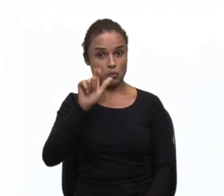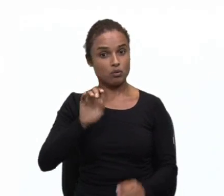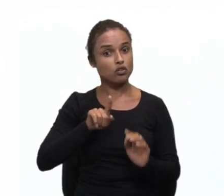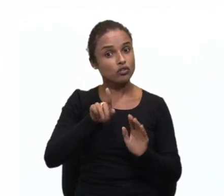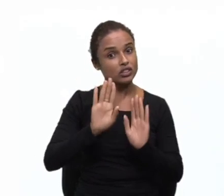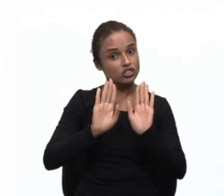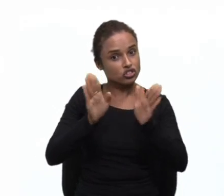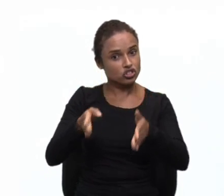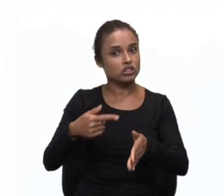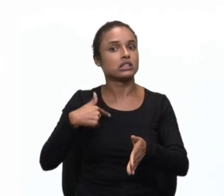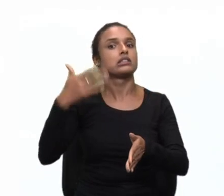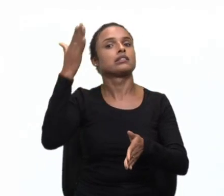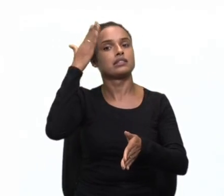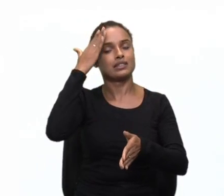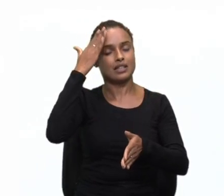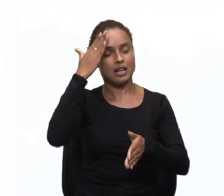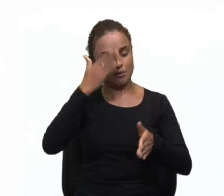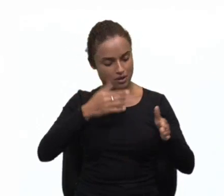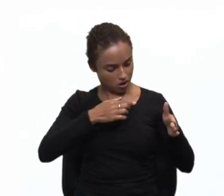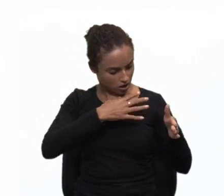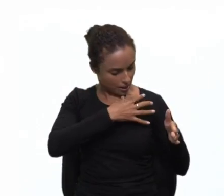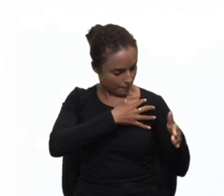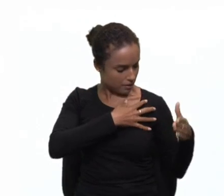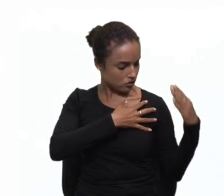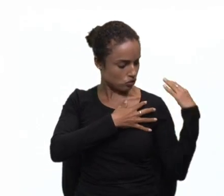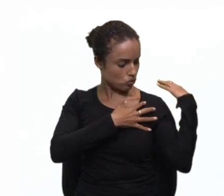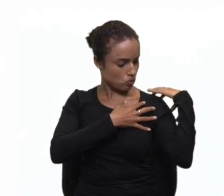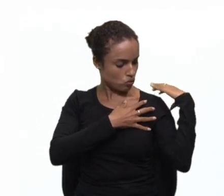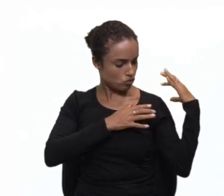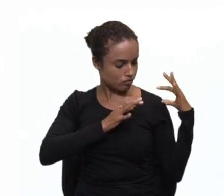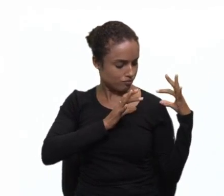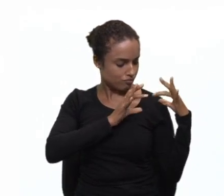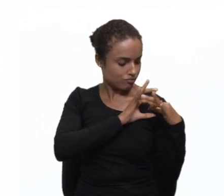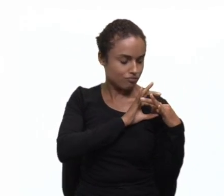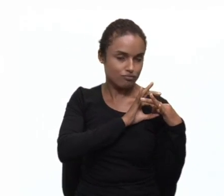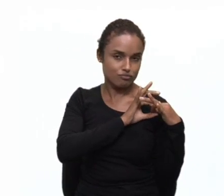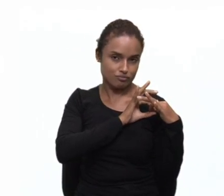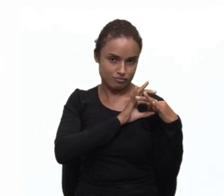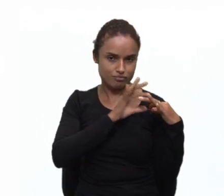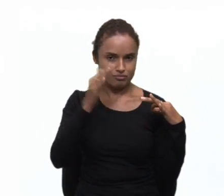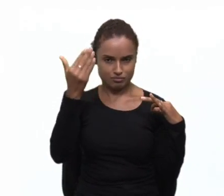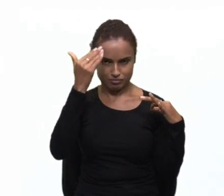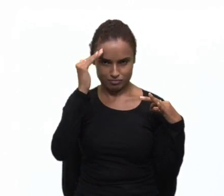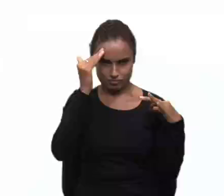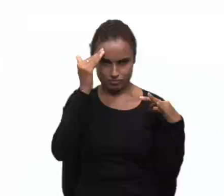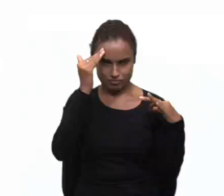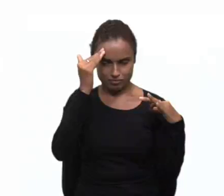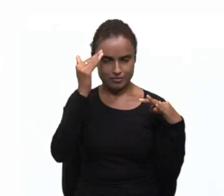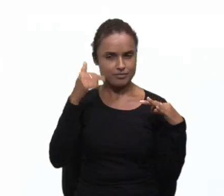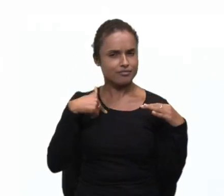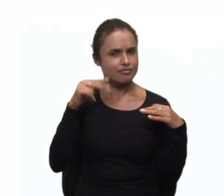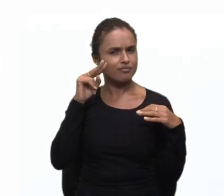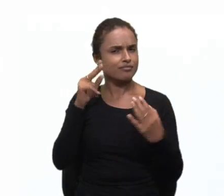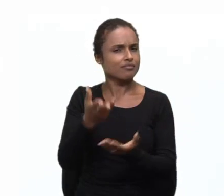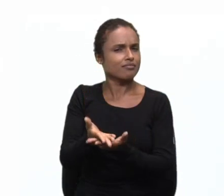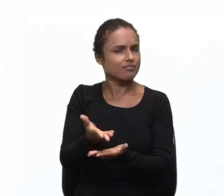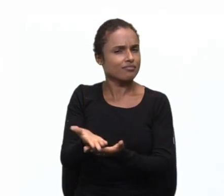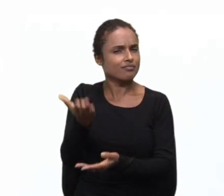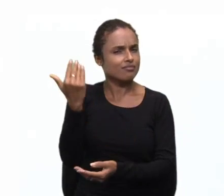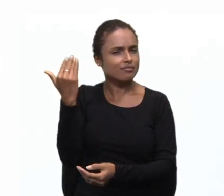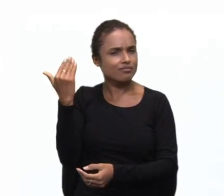estão craques. Outro, vamos lá. E perceba, pessoal, os ligamentos, tá?